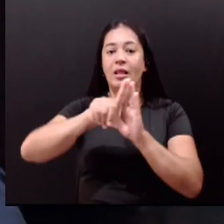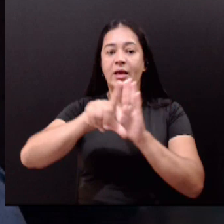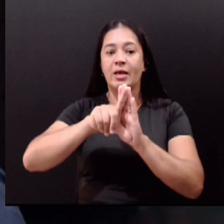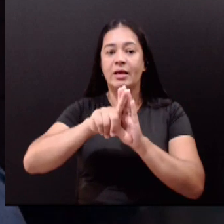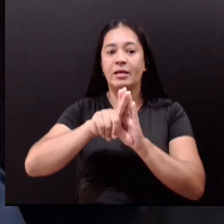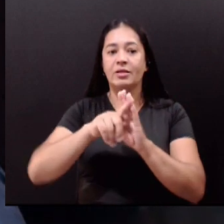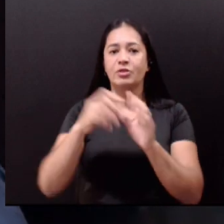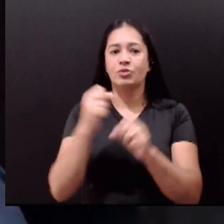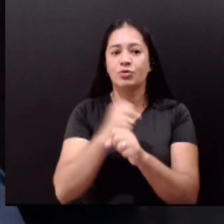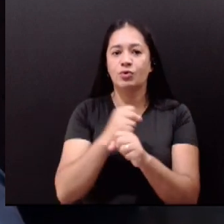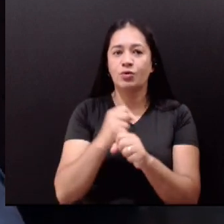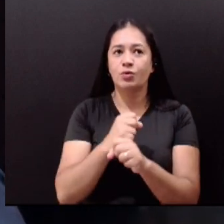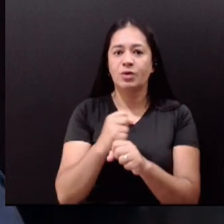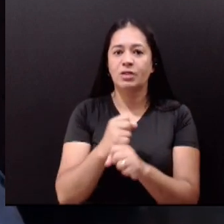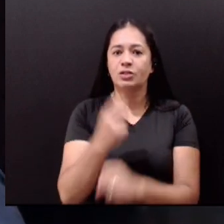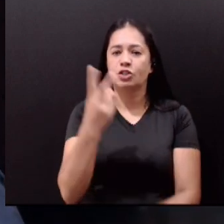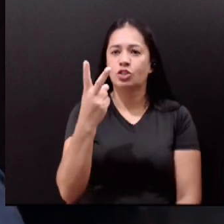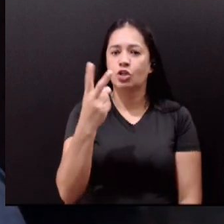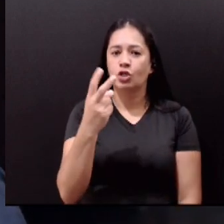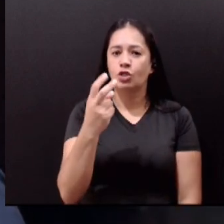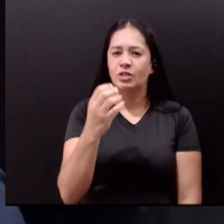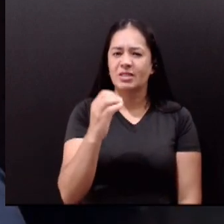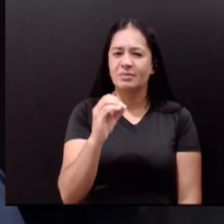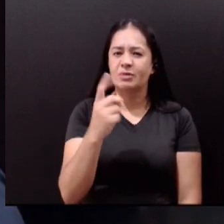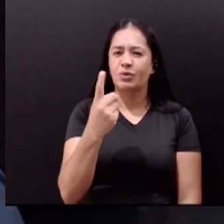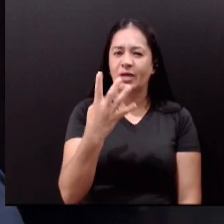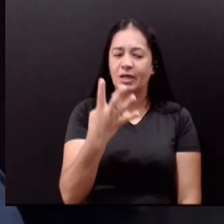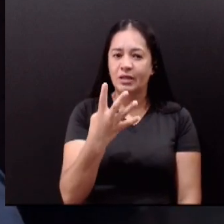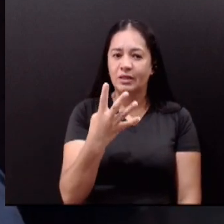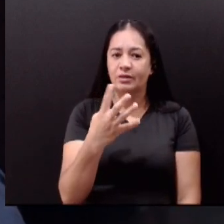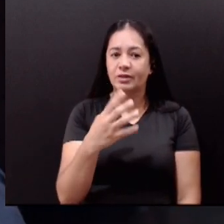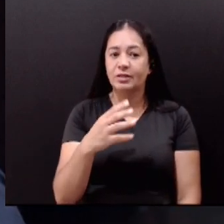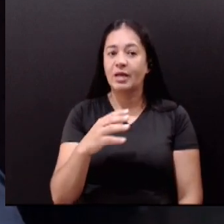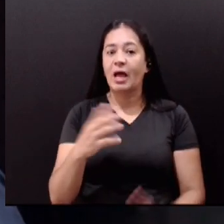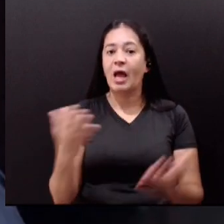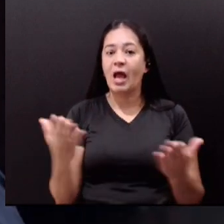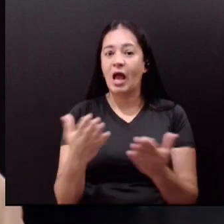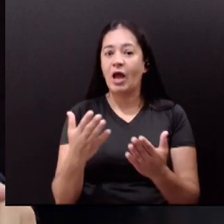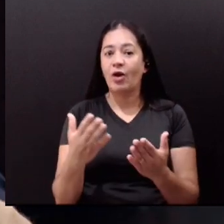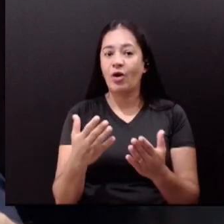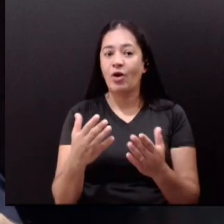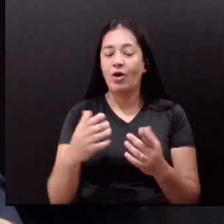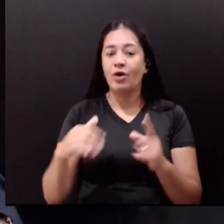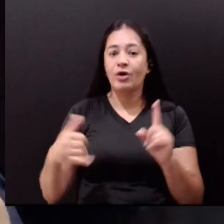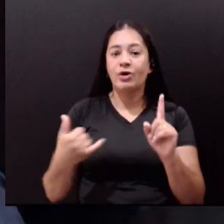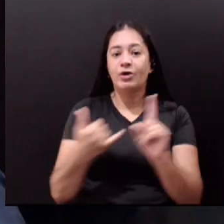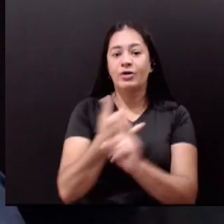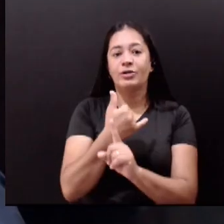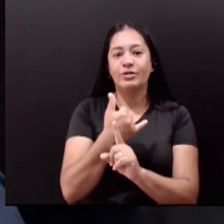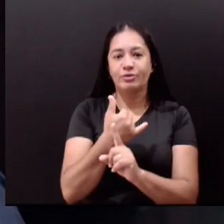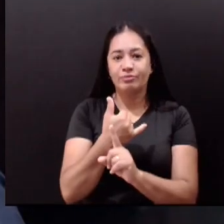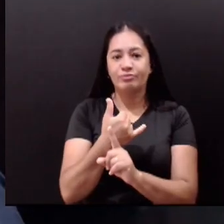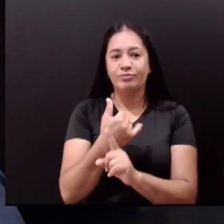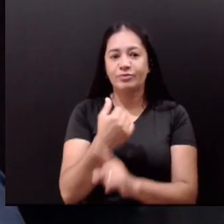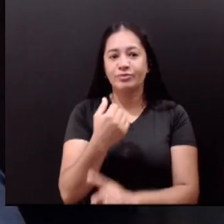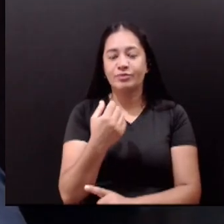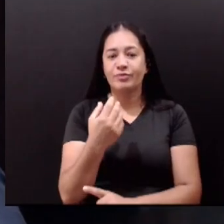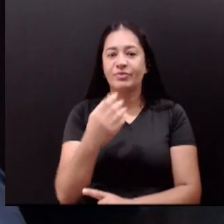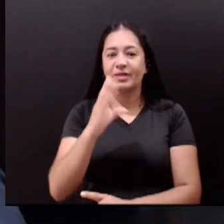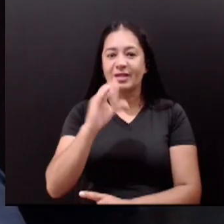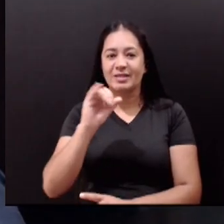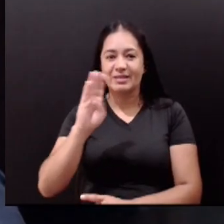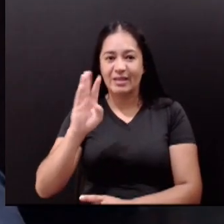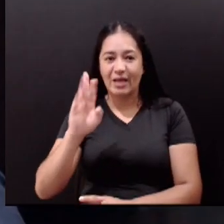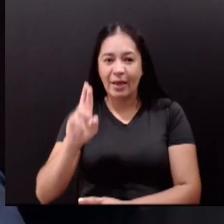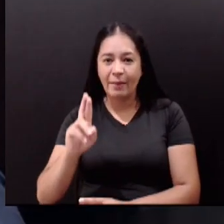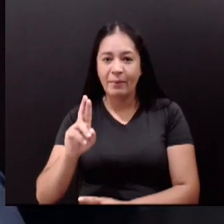2014, salvo engano. O isso. cyberbullying veio agora em 2024. Isso não quer dizer que entre 2014 e 2024,